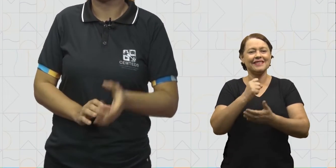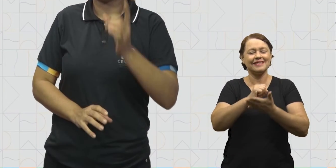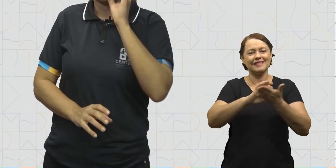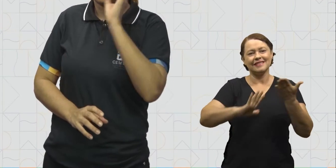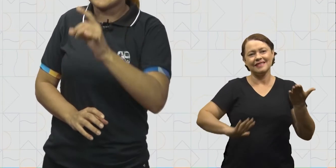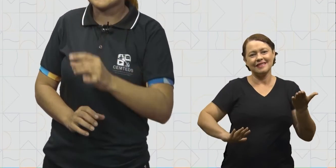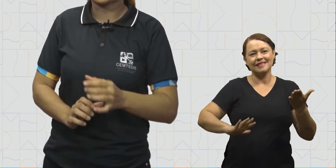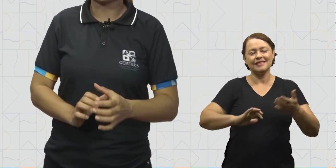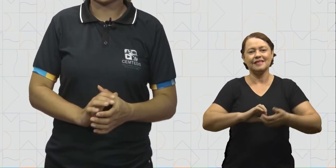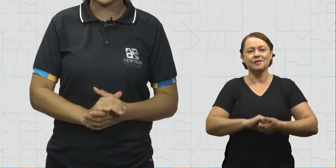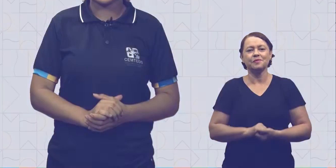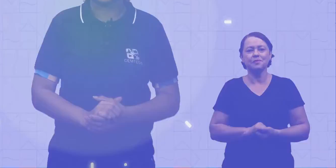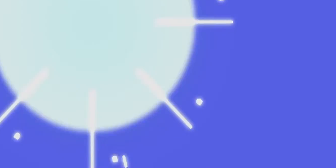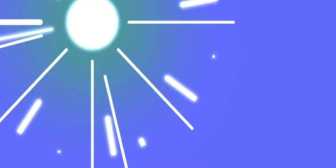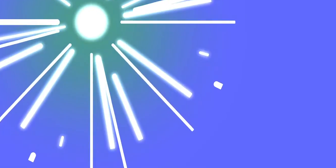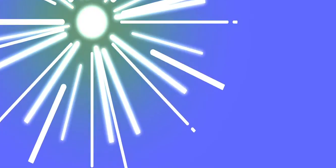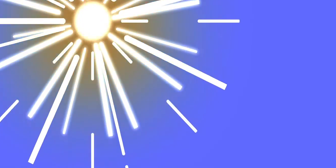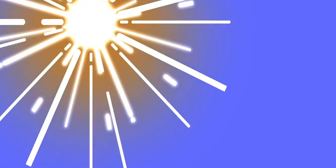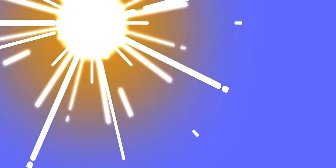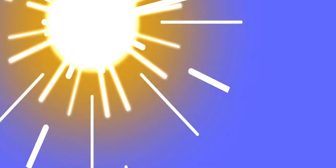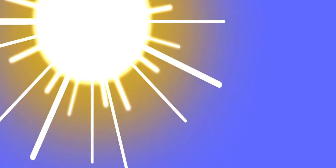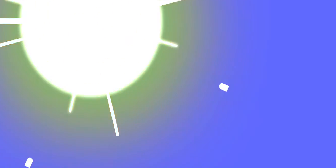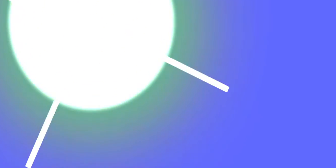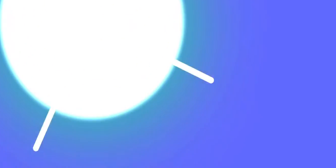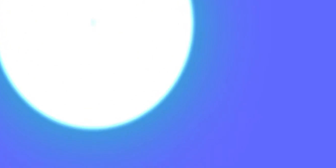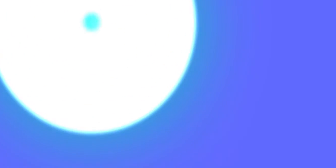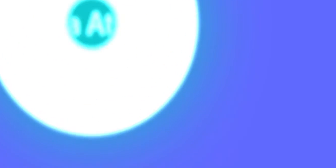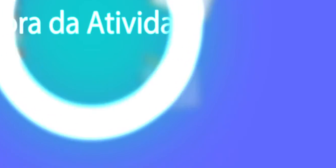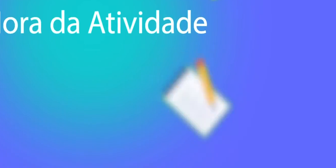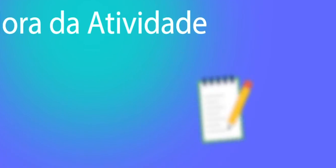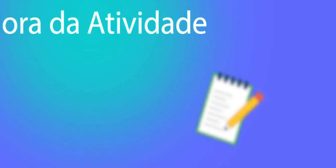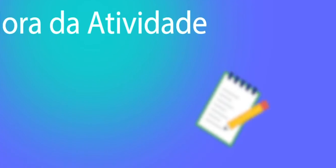sua hora da atividade.